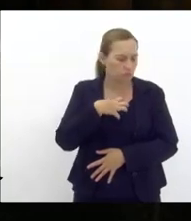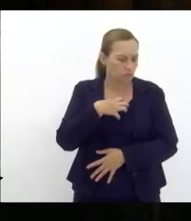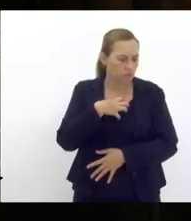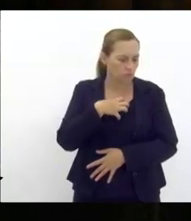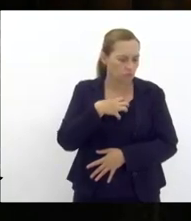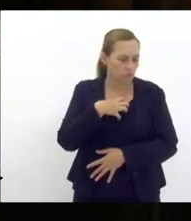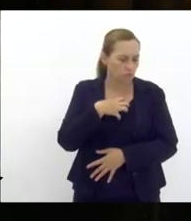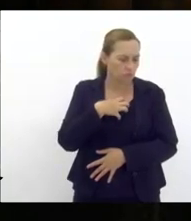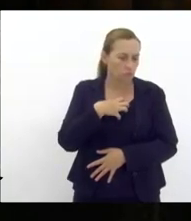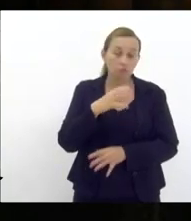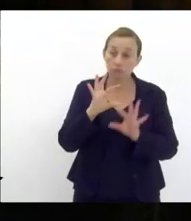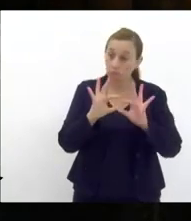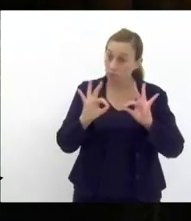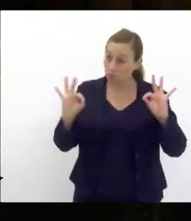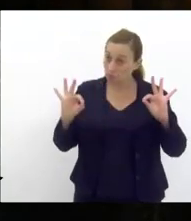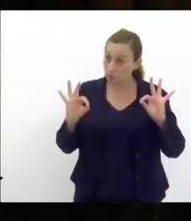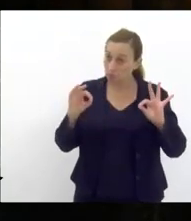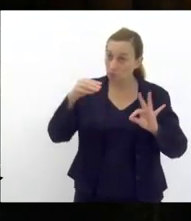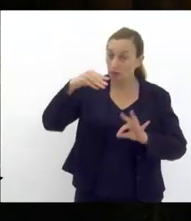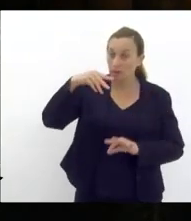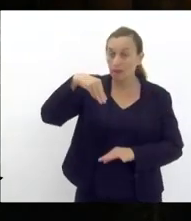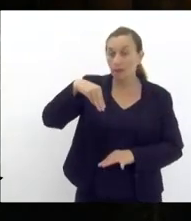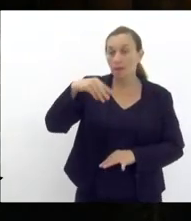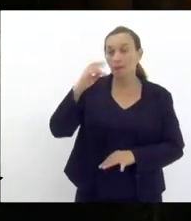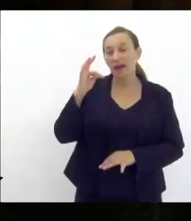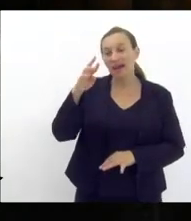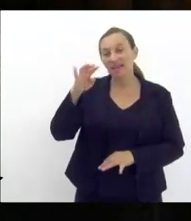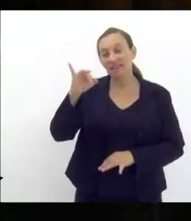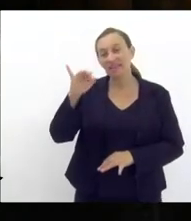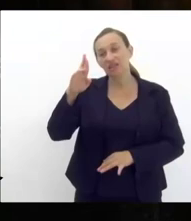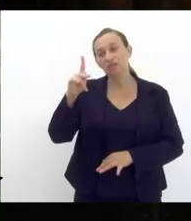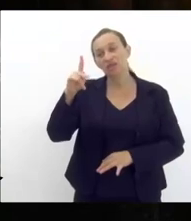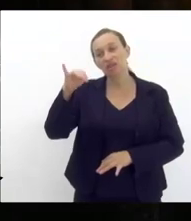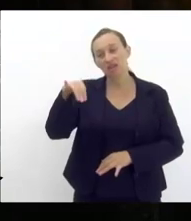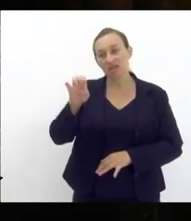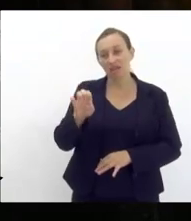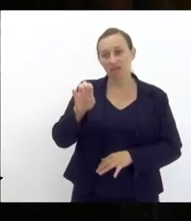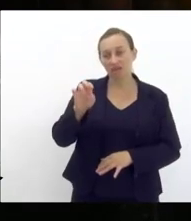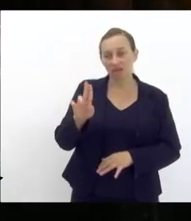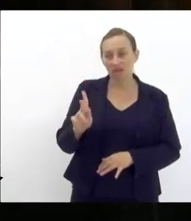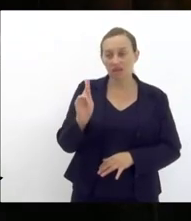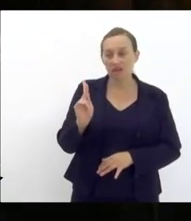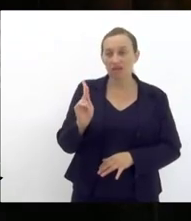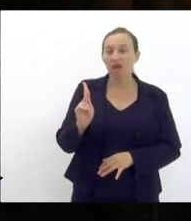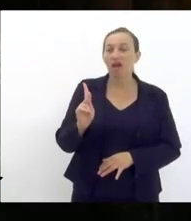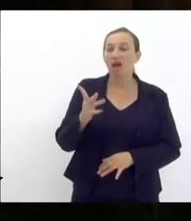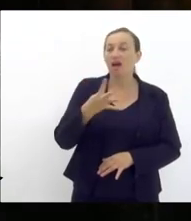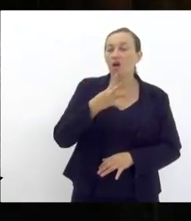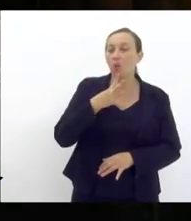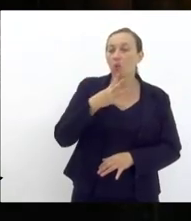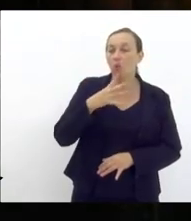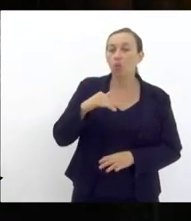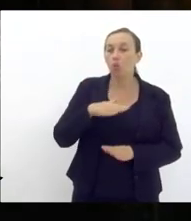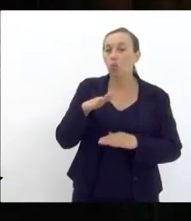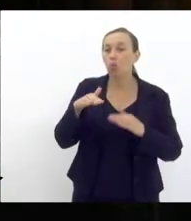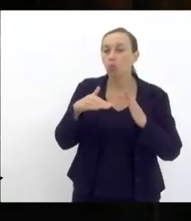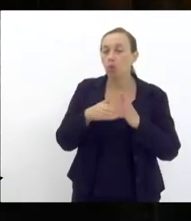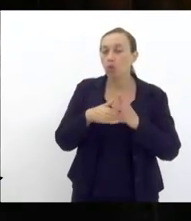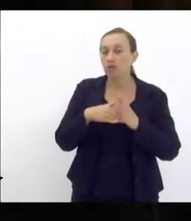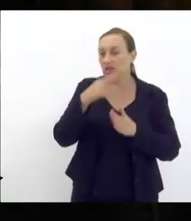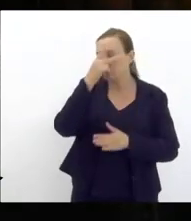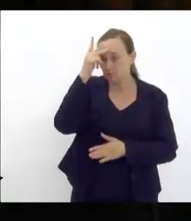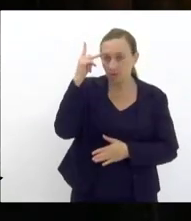essa frase de Martin Luther King me traz aqui a reconhecer todos aqueles e aquelas